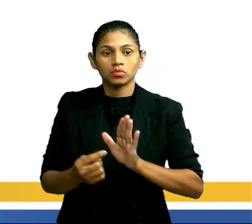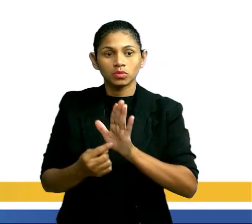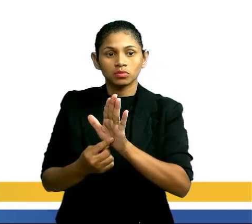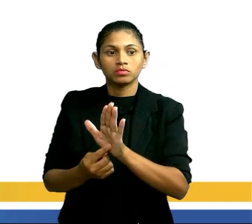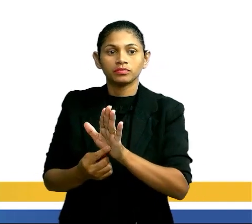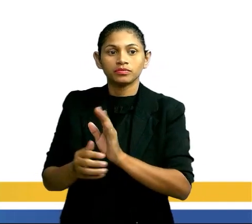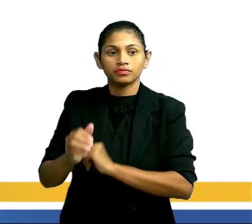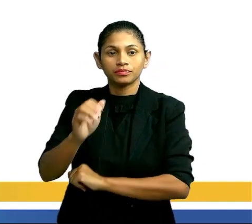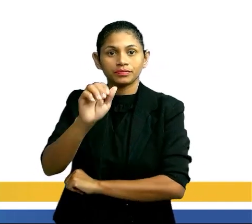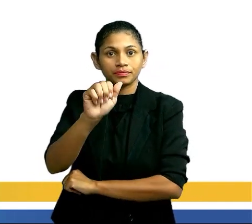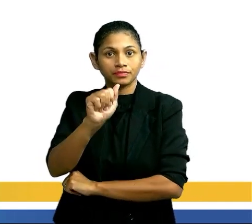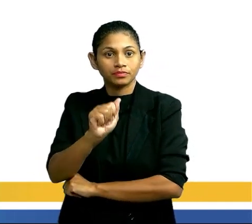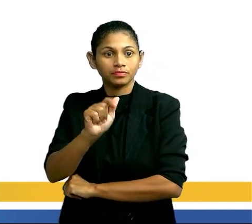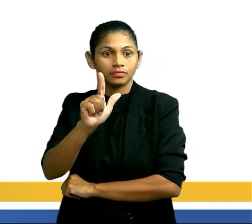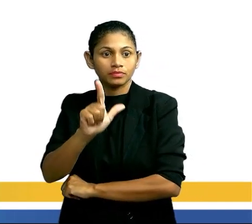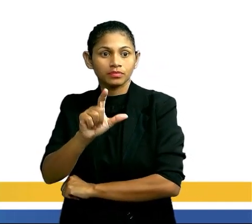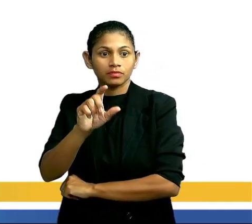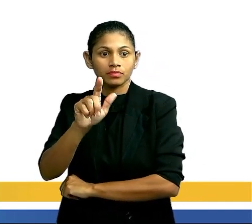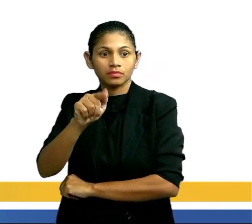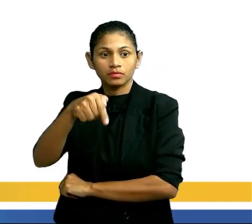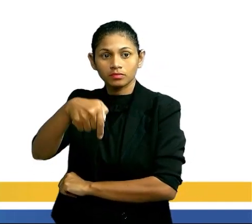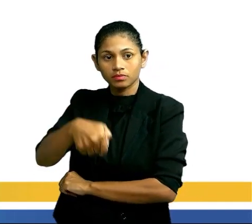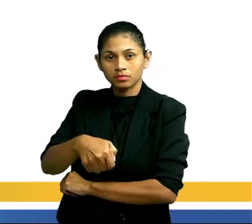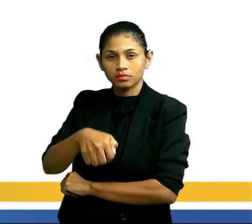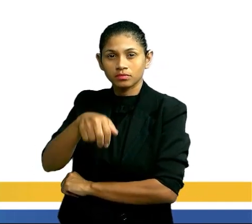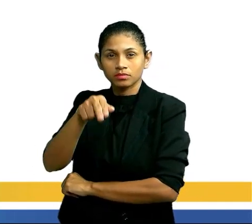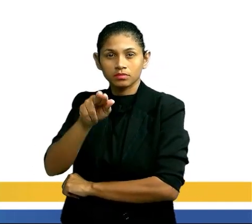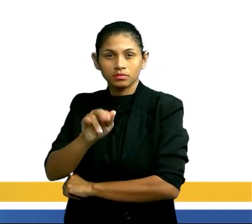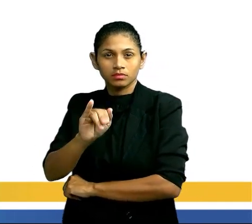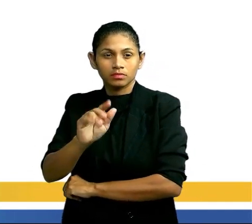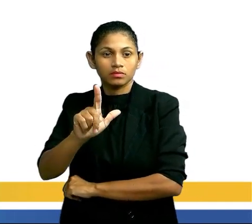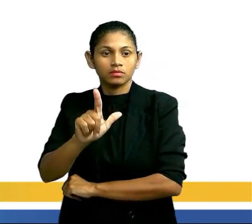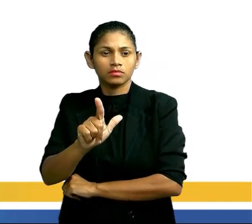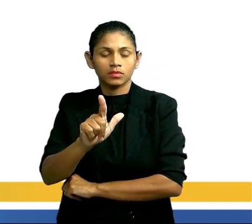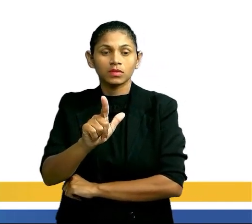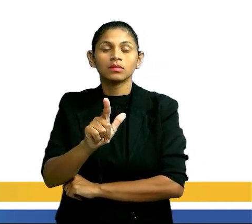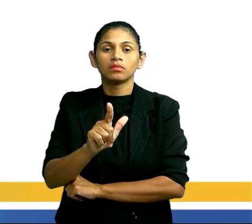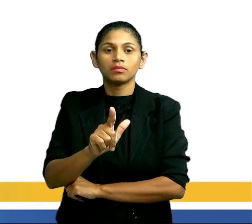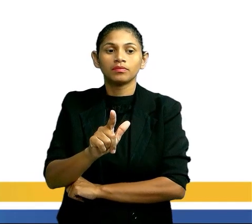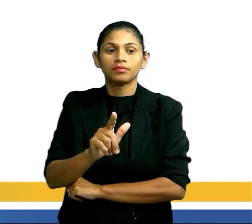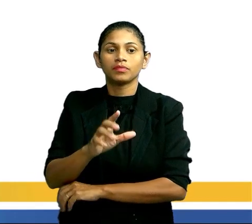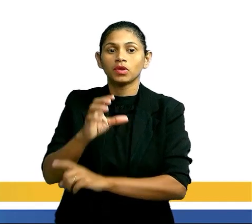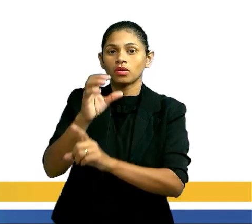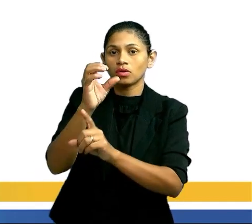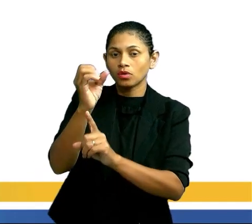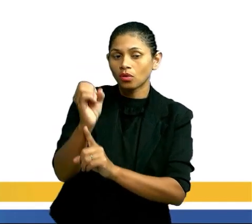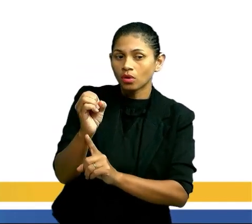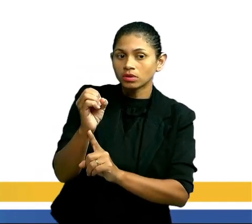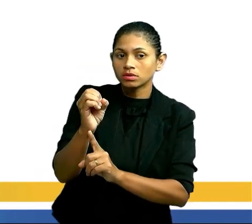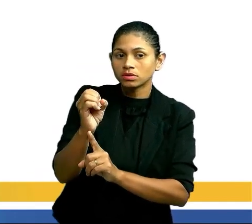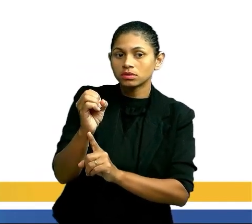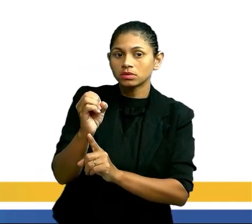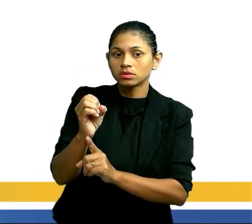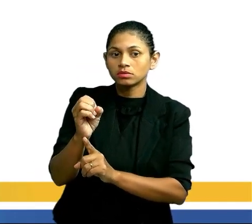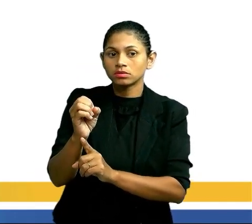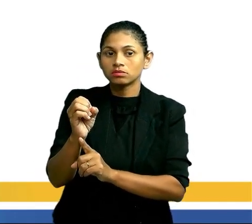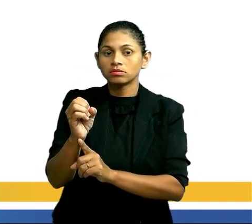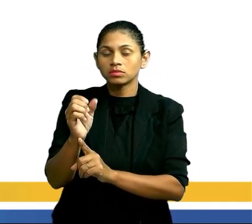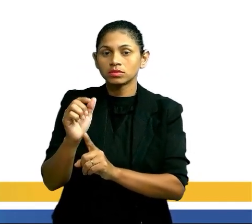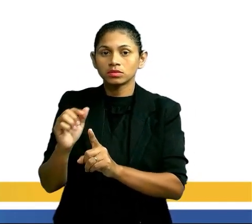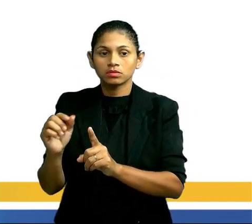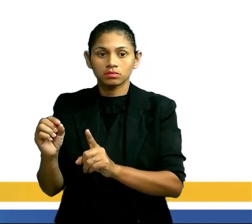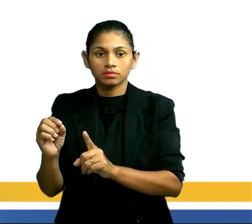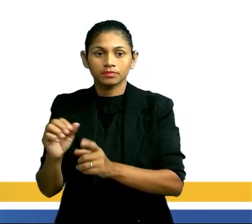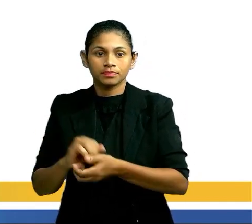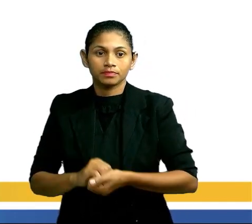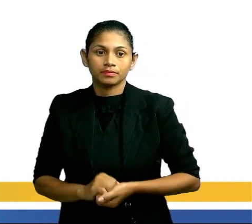vamos ter um éter, que pode ser chamado de alquila ou arila, que são os radicais, tá? Então alquila e arila são os radicais que vão formar